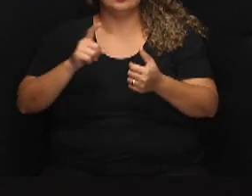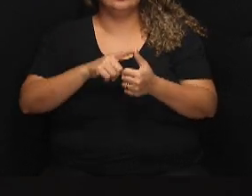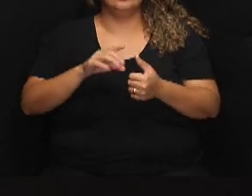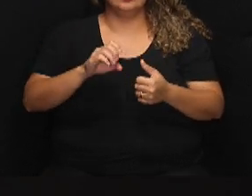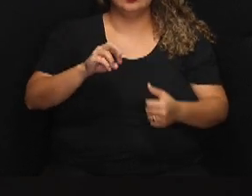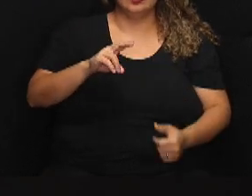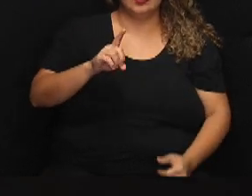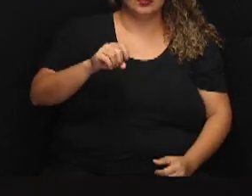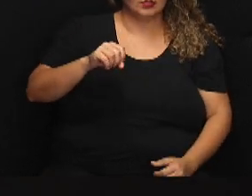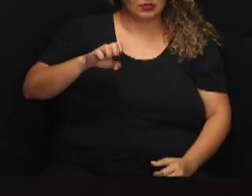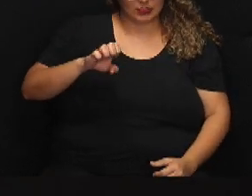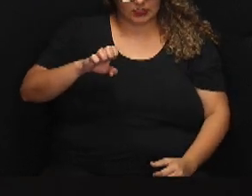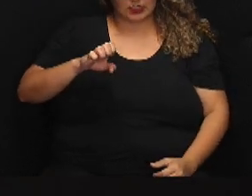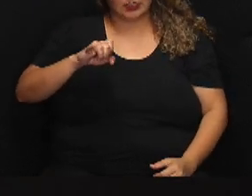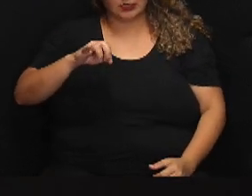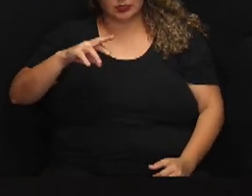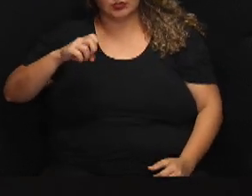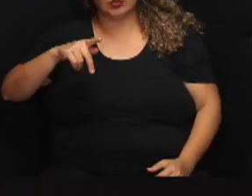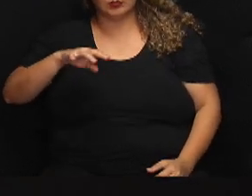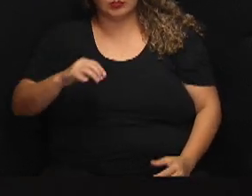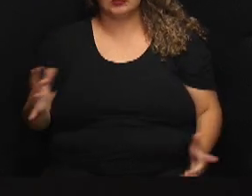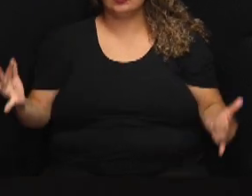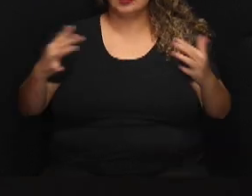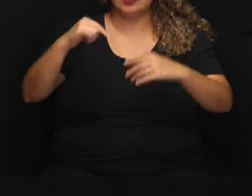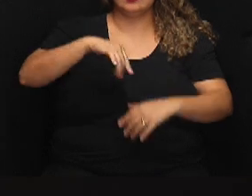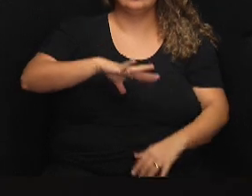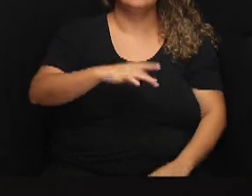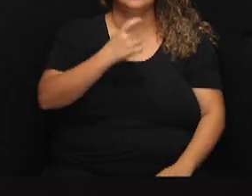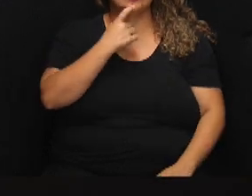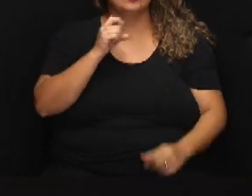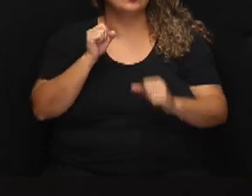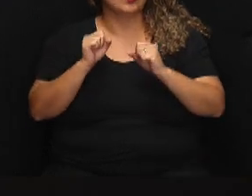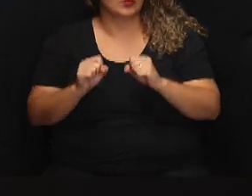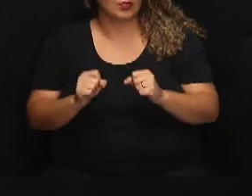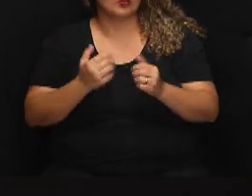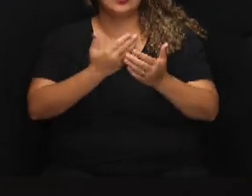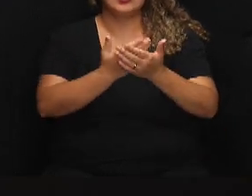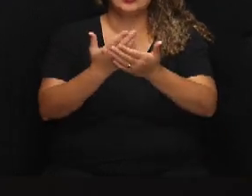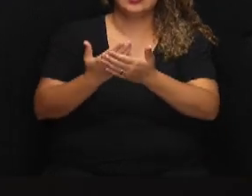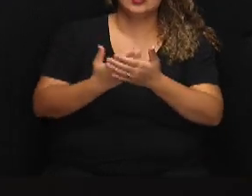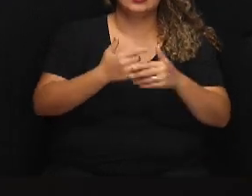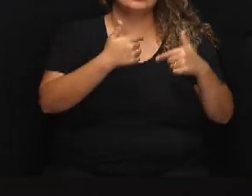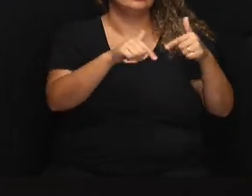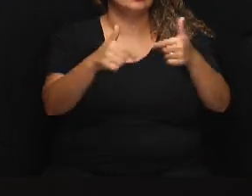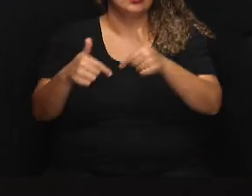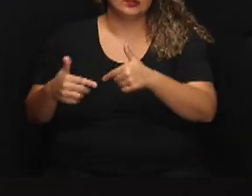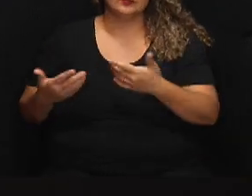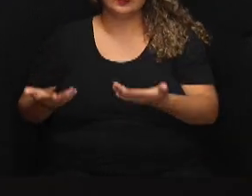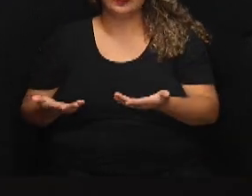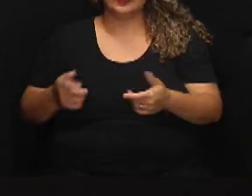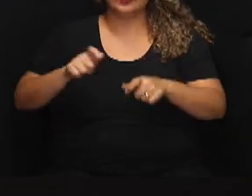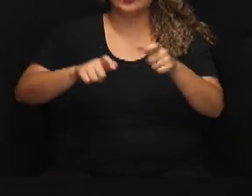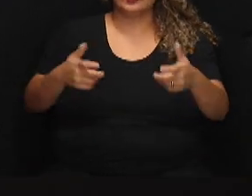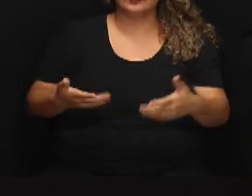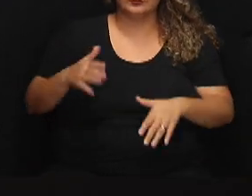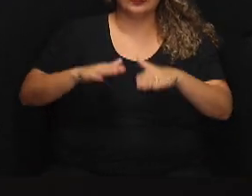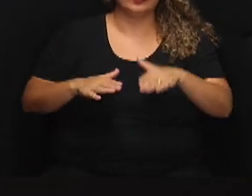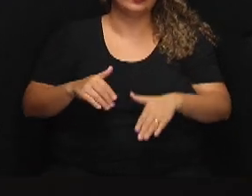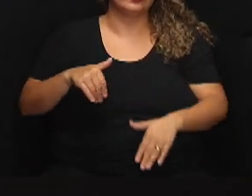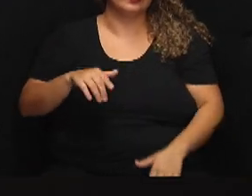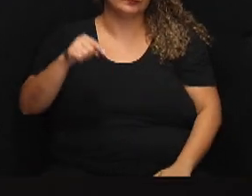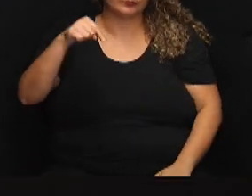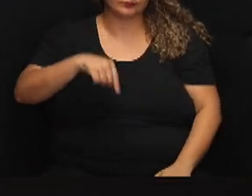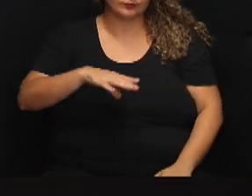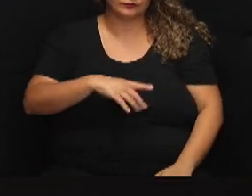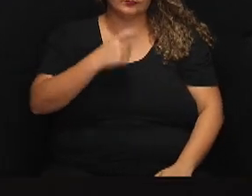Cordeirópolis, chegam até a cidade de Campinas. Elas vêm para cá para poder estudar, trabalhar, né? E aí as pessoas muitas vezes passam mais tempo em